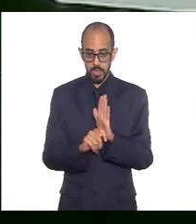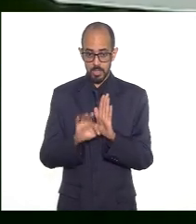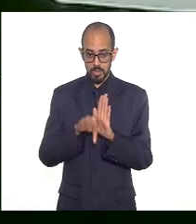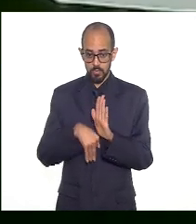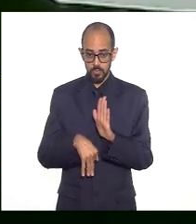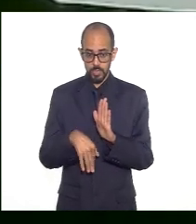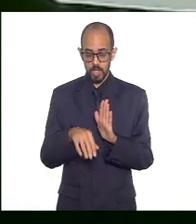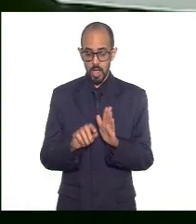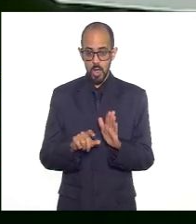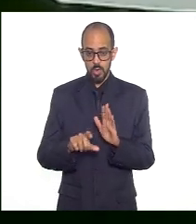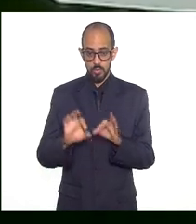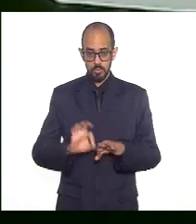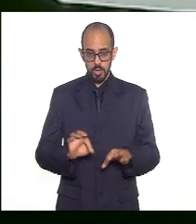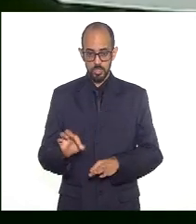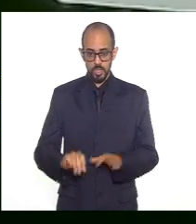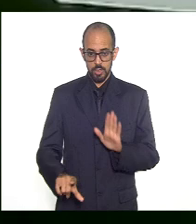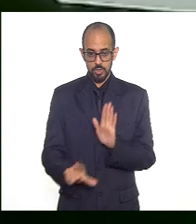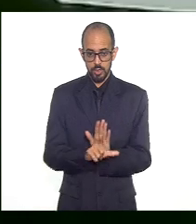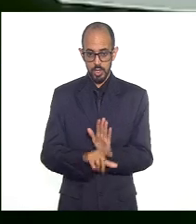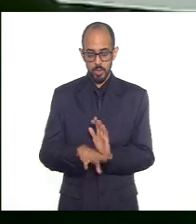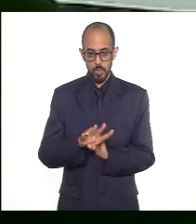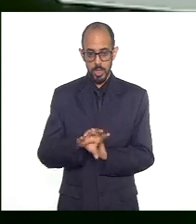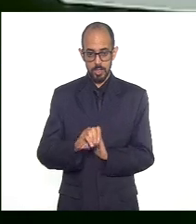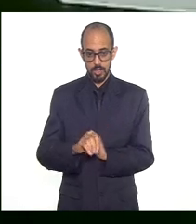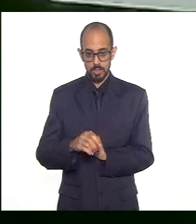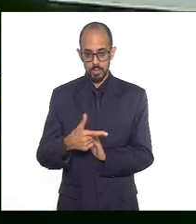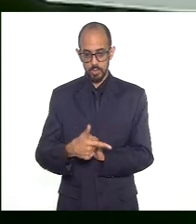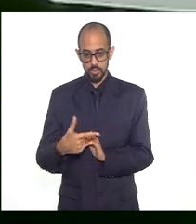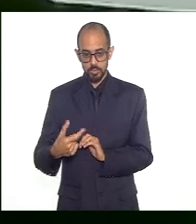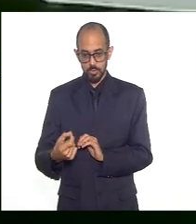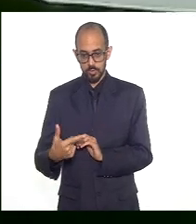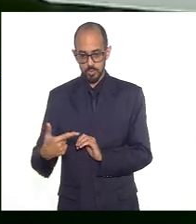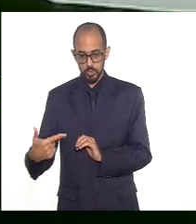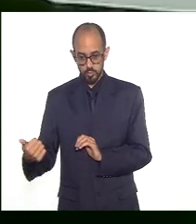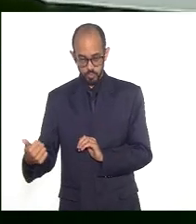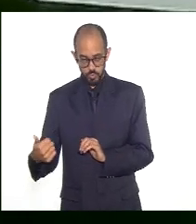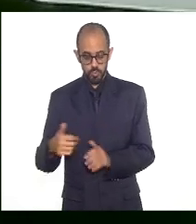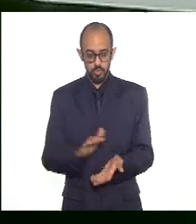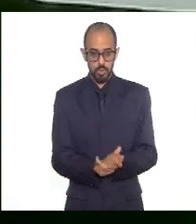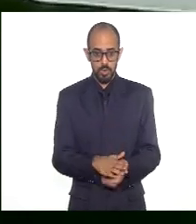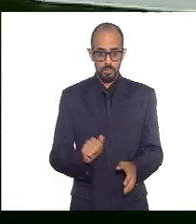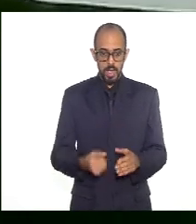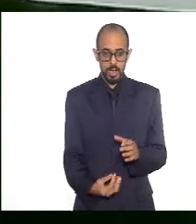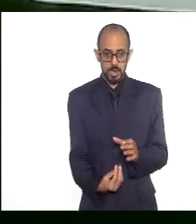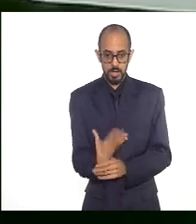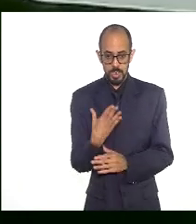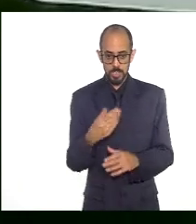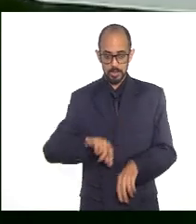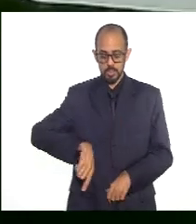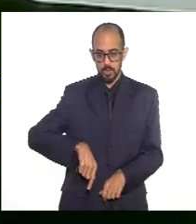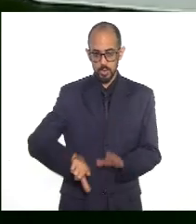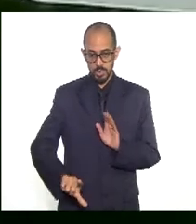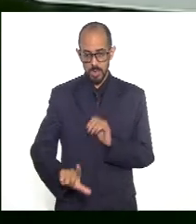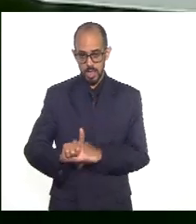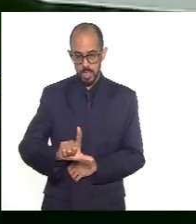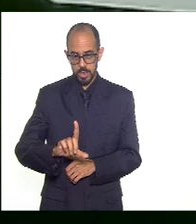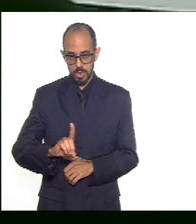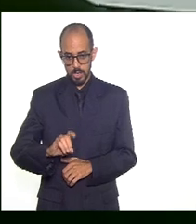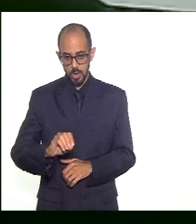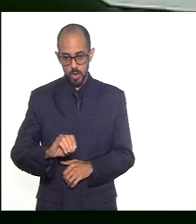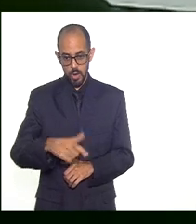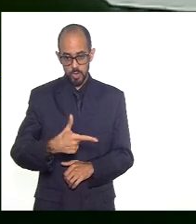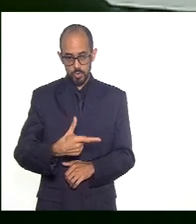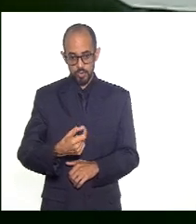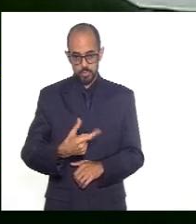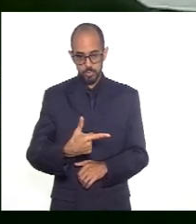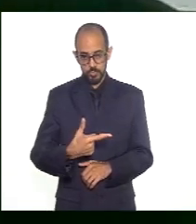lei 4022/2021 do Poder Executivo, que dispõe sobre as diretrizes para a elaboração da Lei do Orçamento Anual de 2022 e da